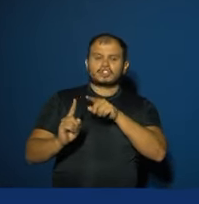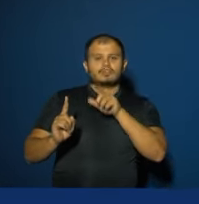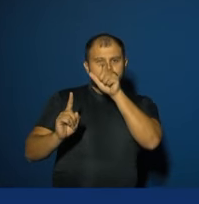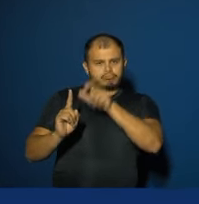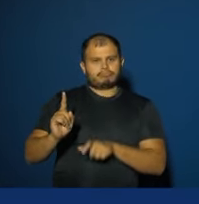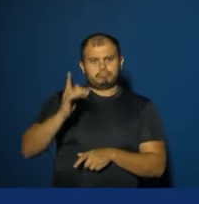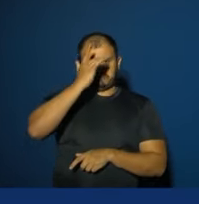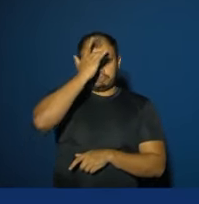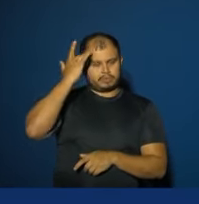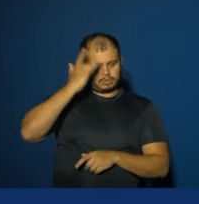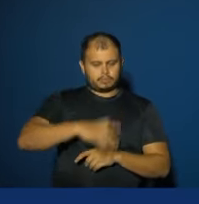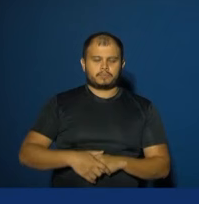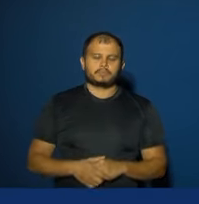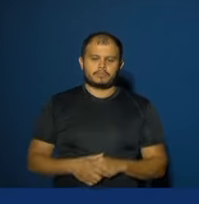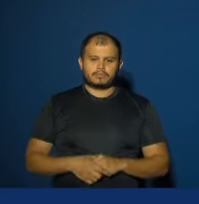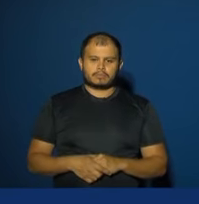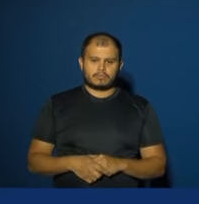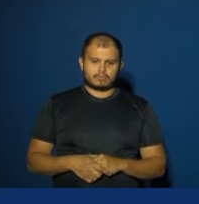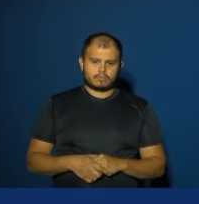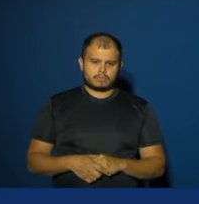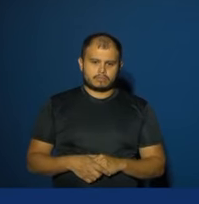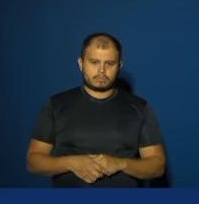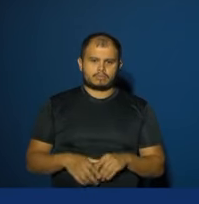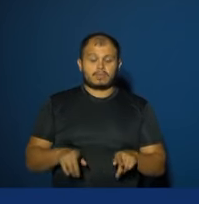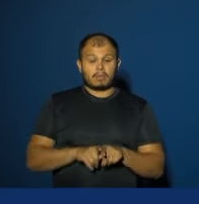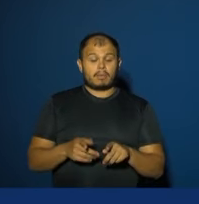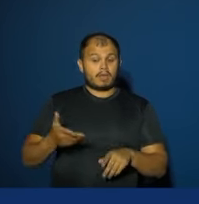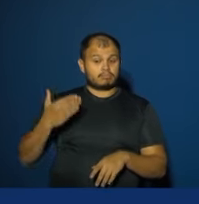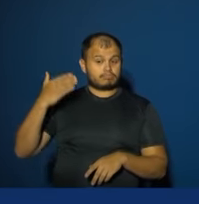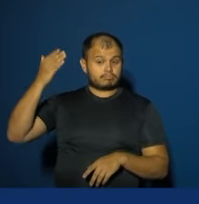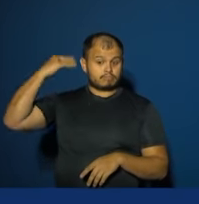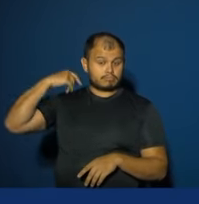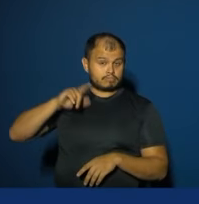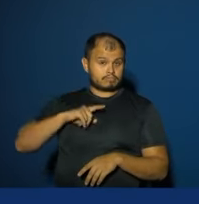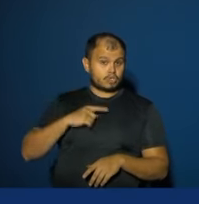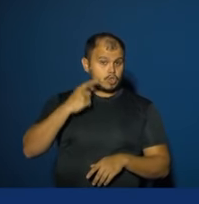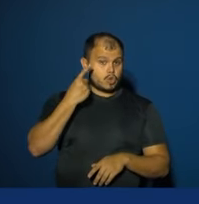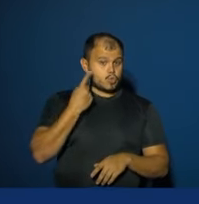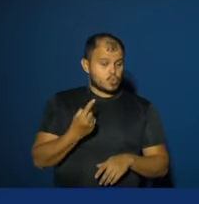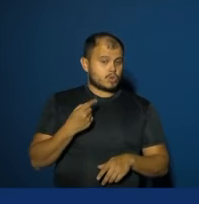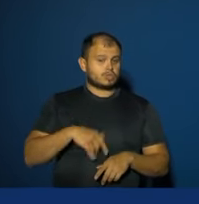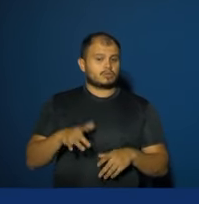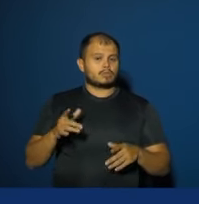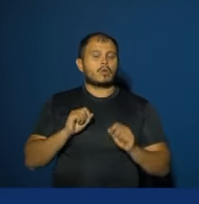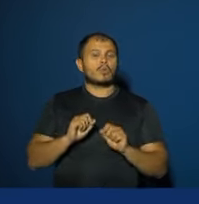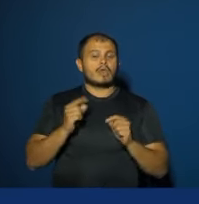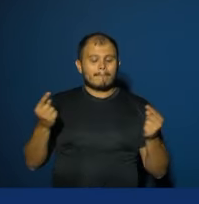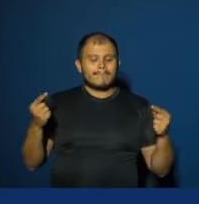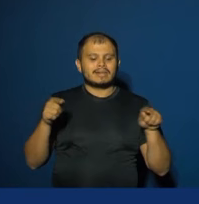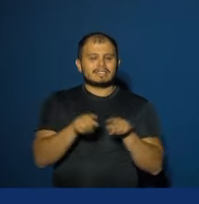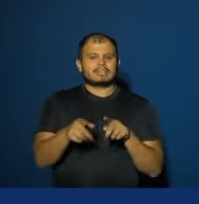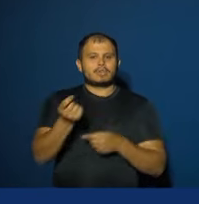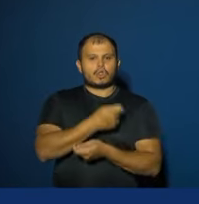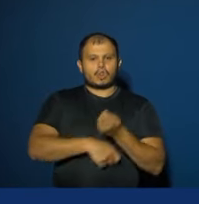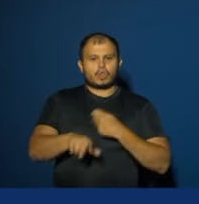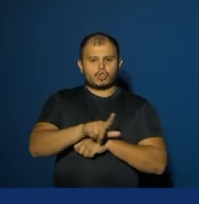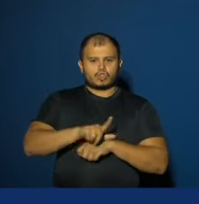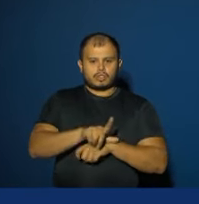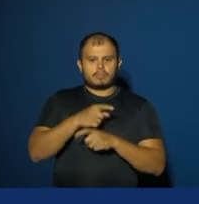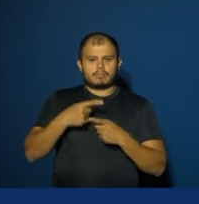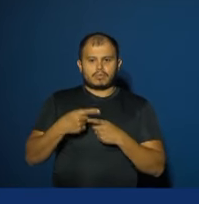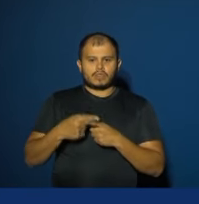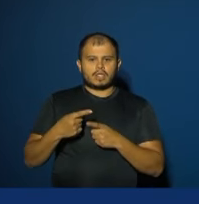tem uma outro valor da da antiga Aliance que a gente trouxe para cá que é parceiro do logista porque operar